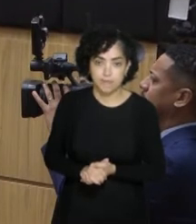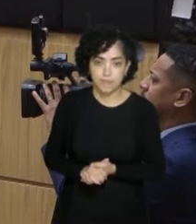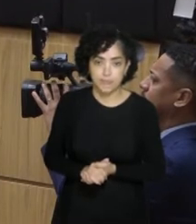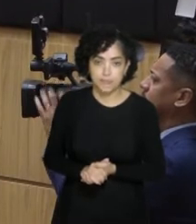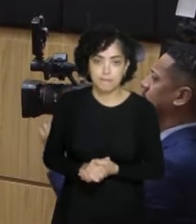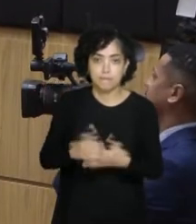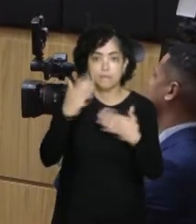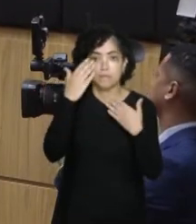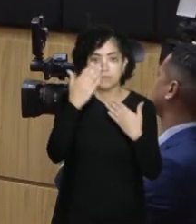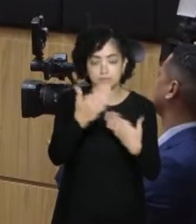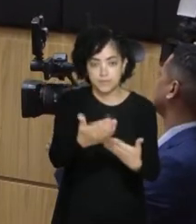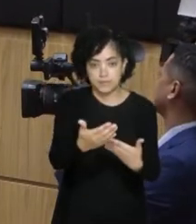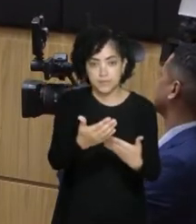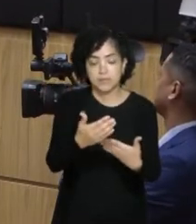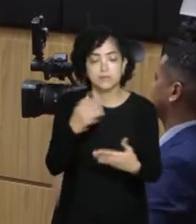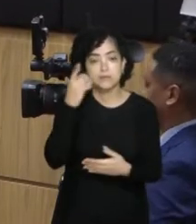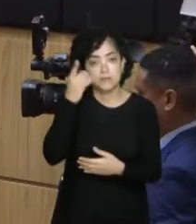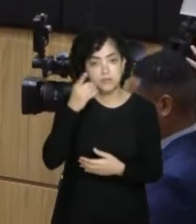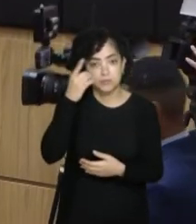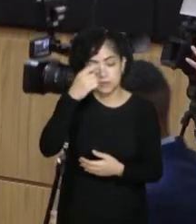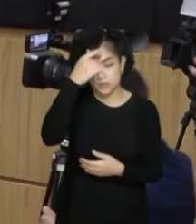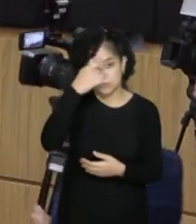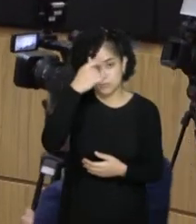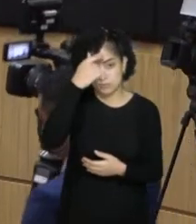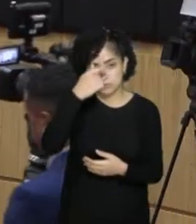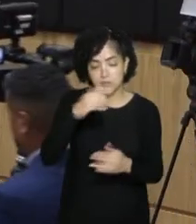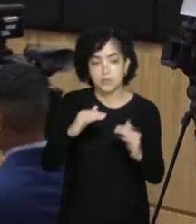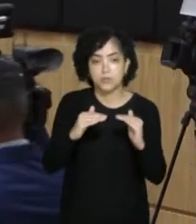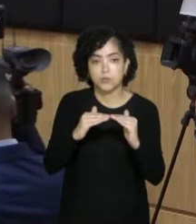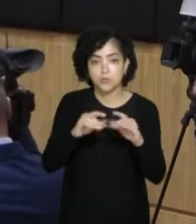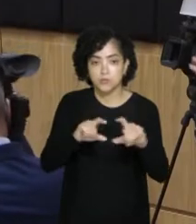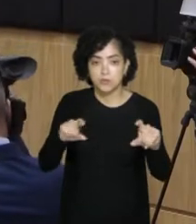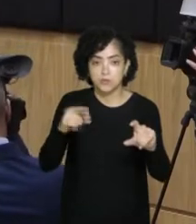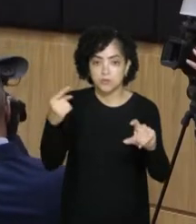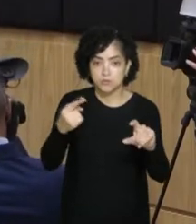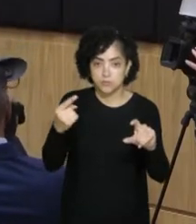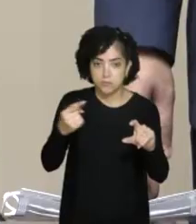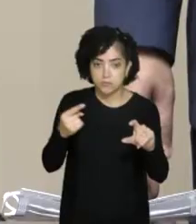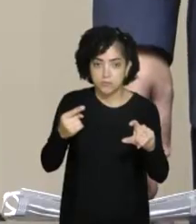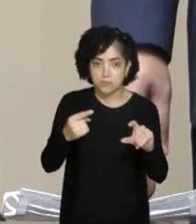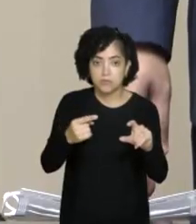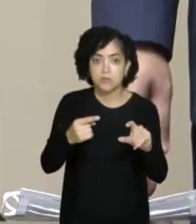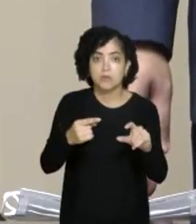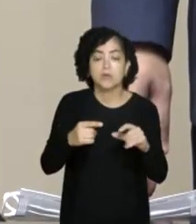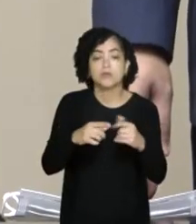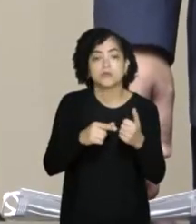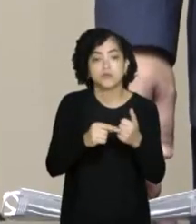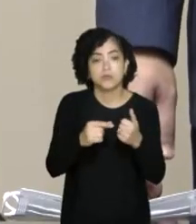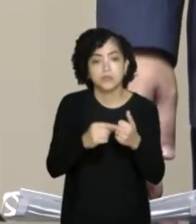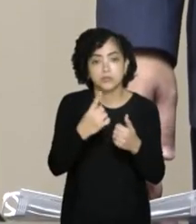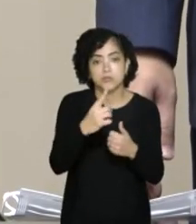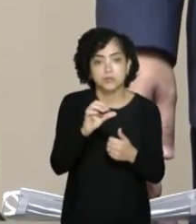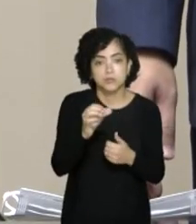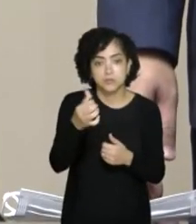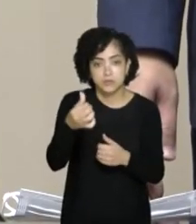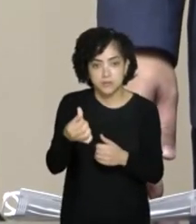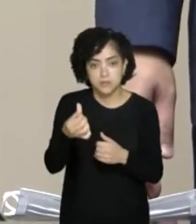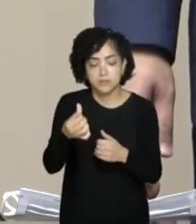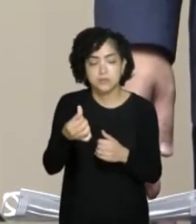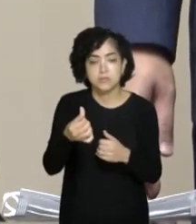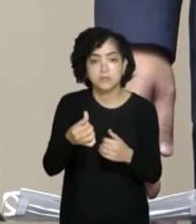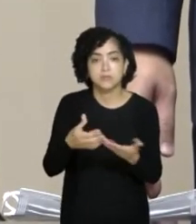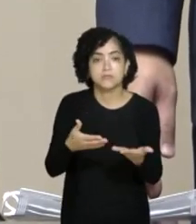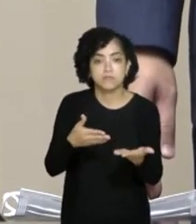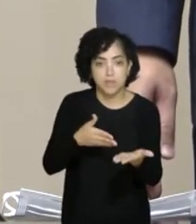Obrigado, deputado Maurício. Em consonância com o parágrafo 1º do artigo 106 do Regimento Interno,